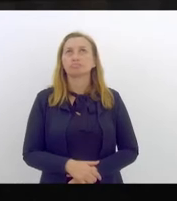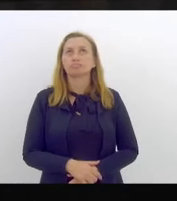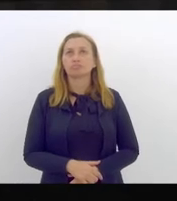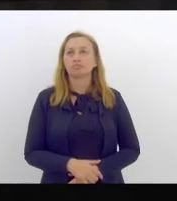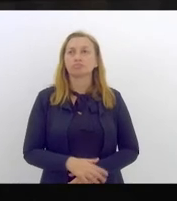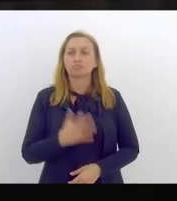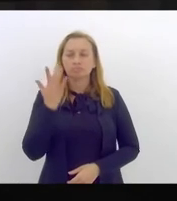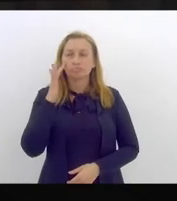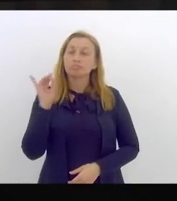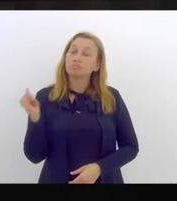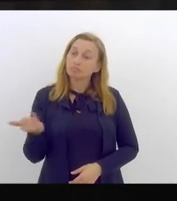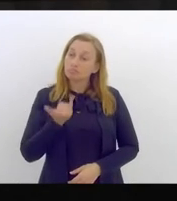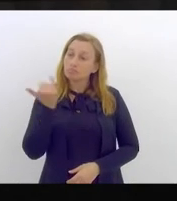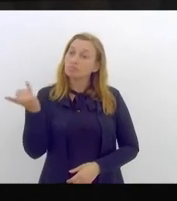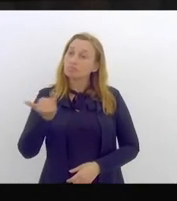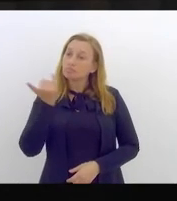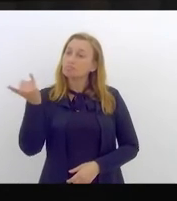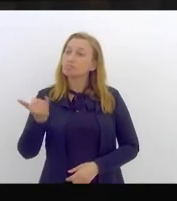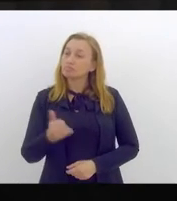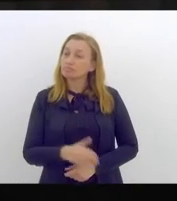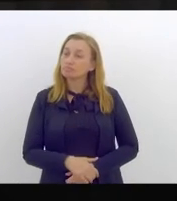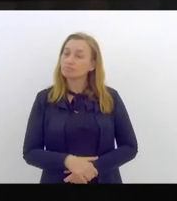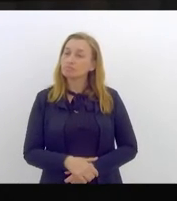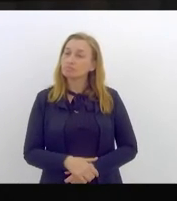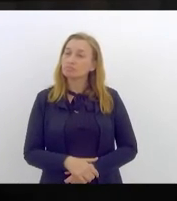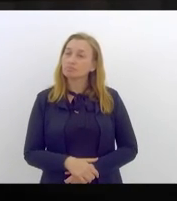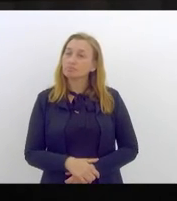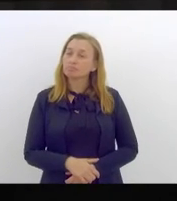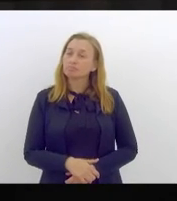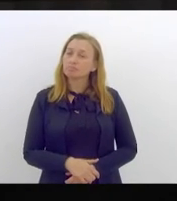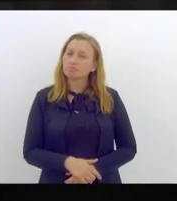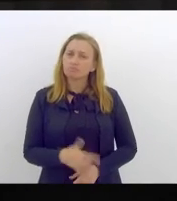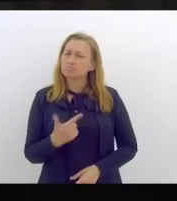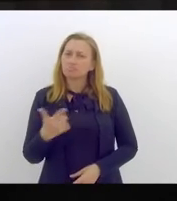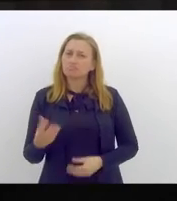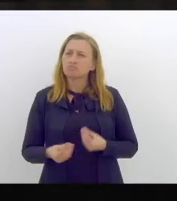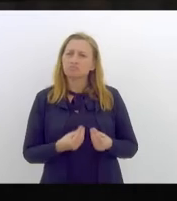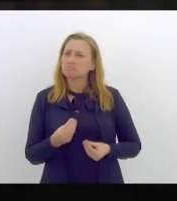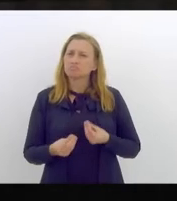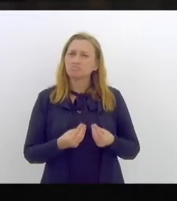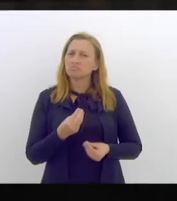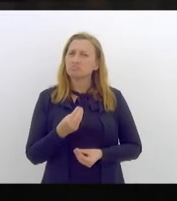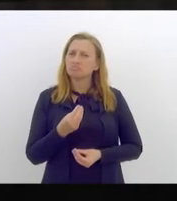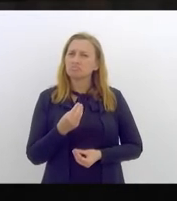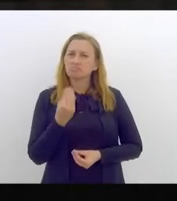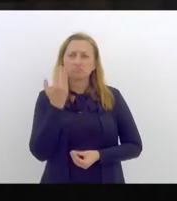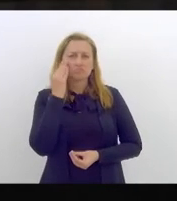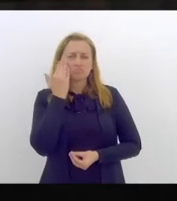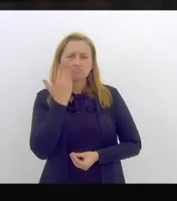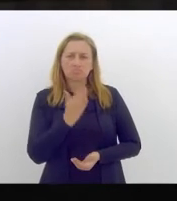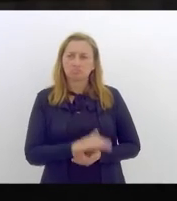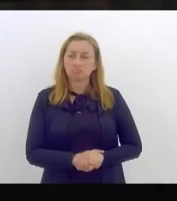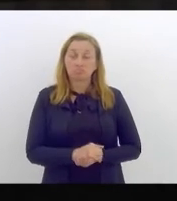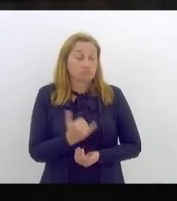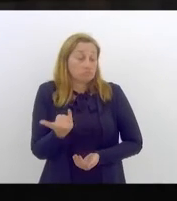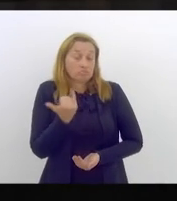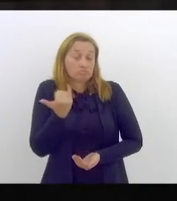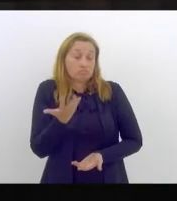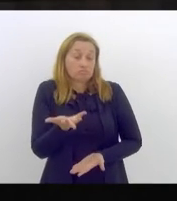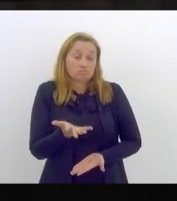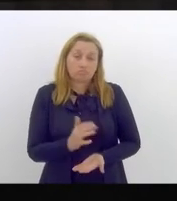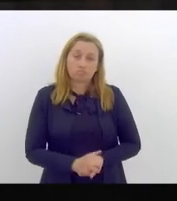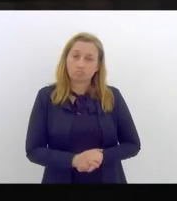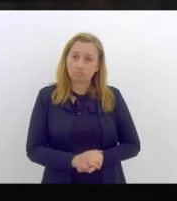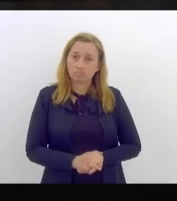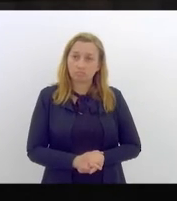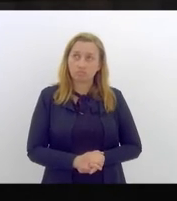uma importância que não há como você não reconhecer a importância, né?